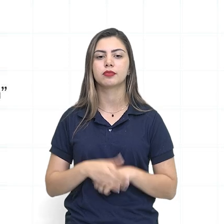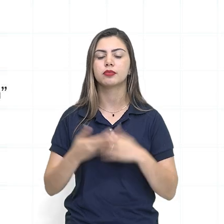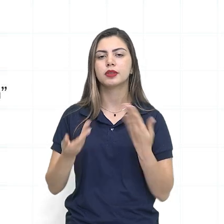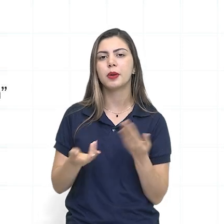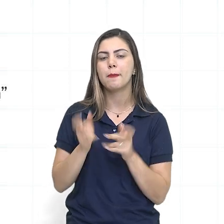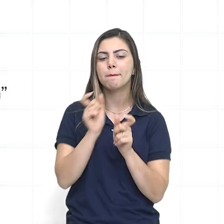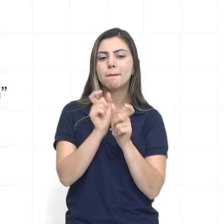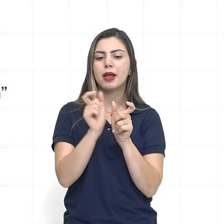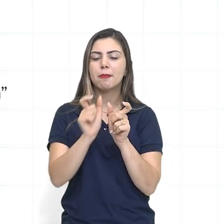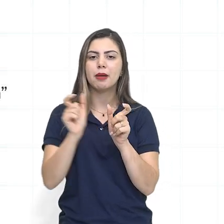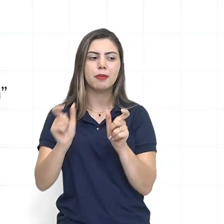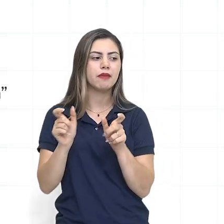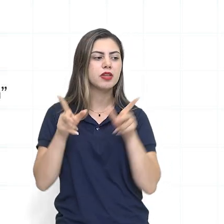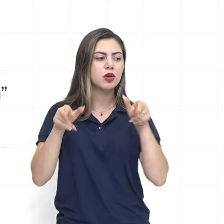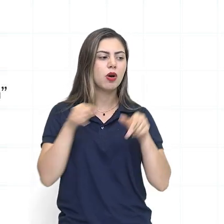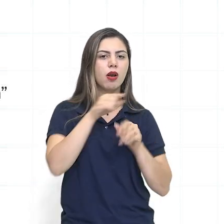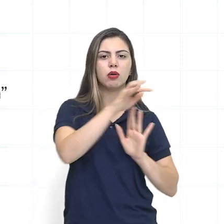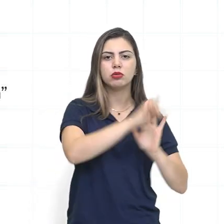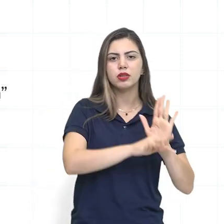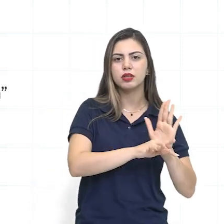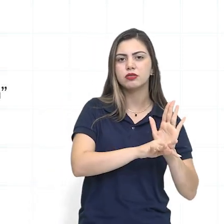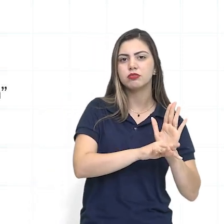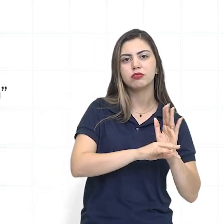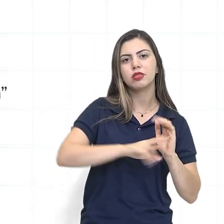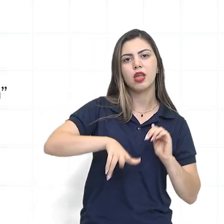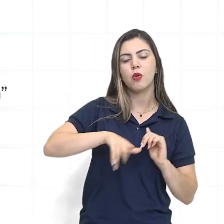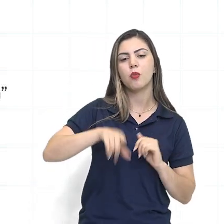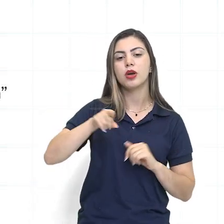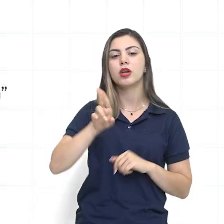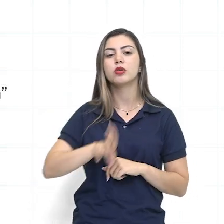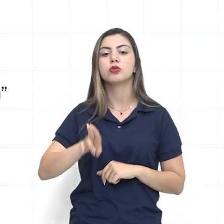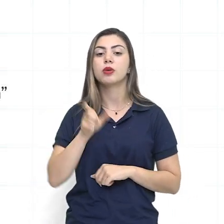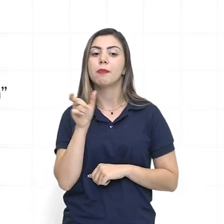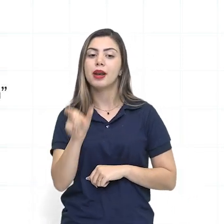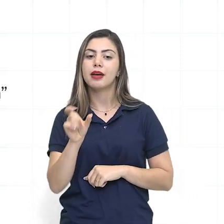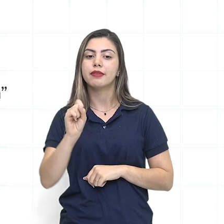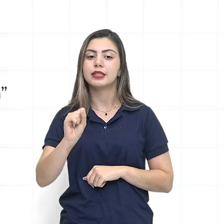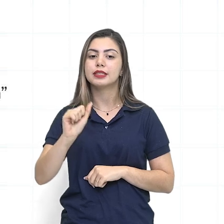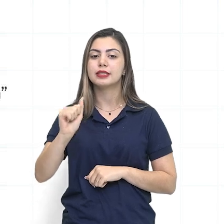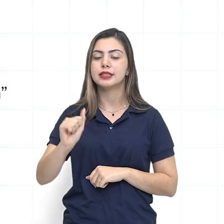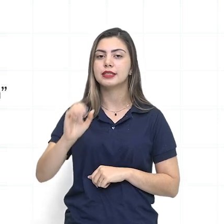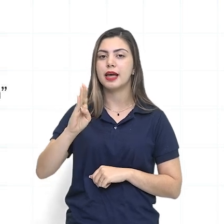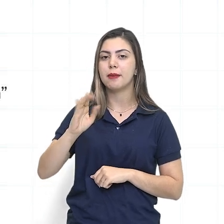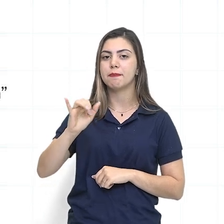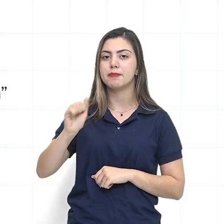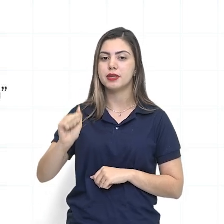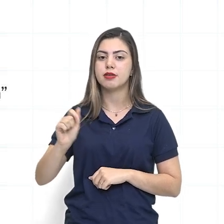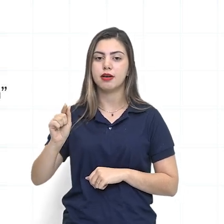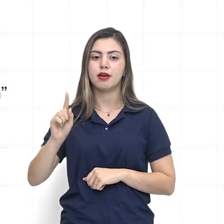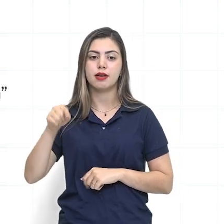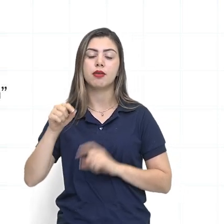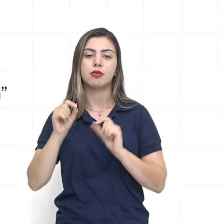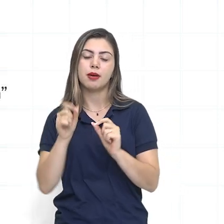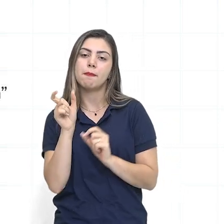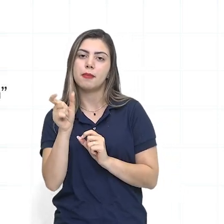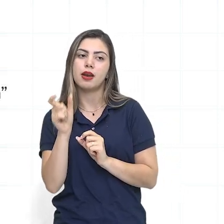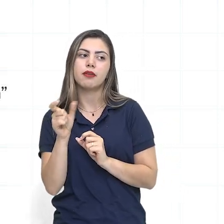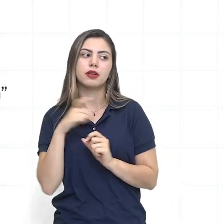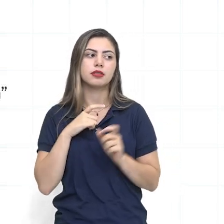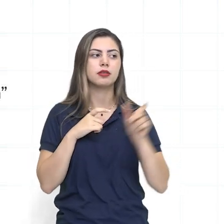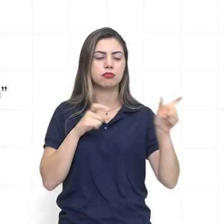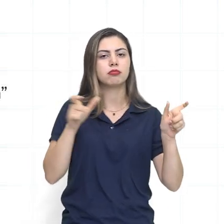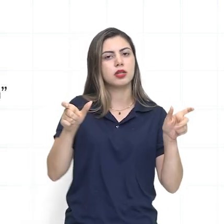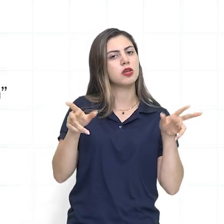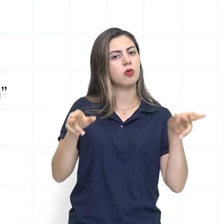muitas palavras do texto original. Ele usou a palavra sabiá, né, que é uma das palavras que está lá no texto original.